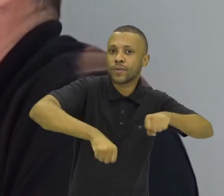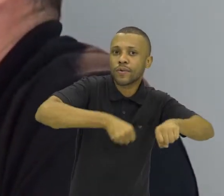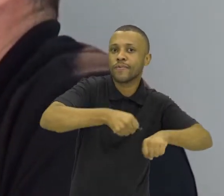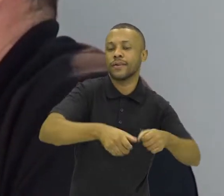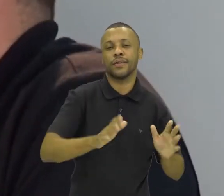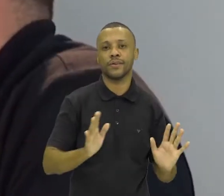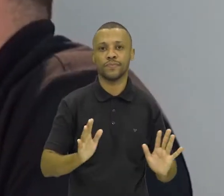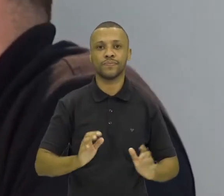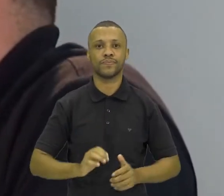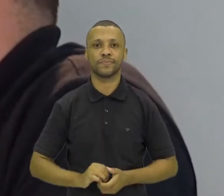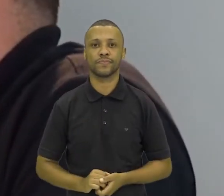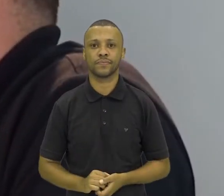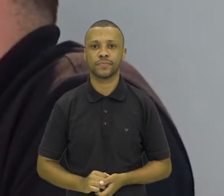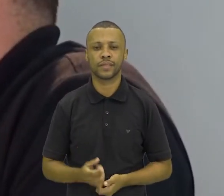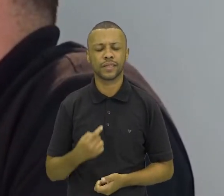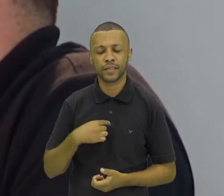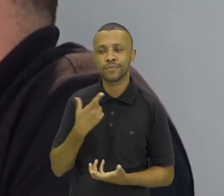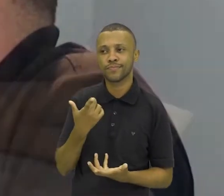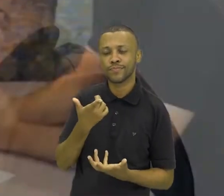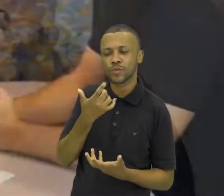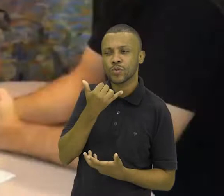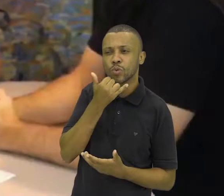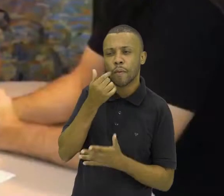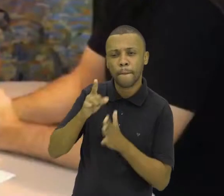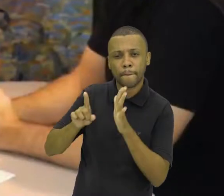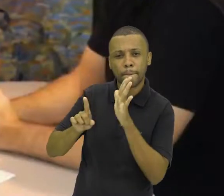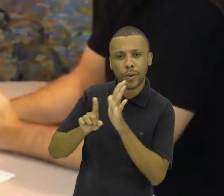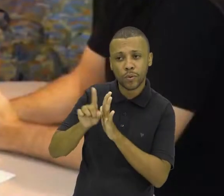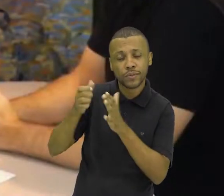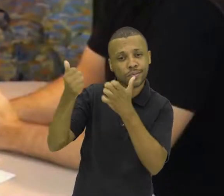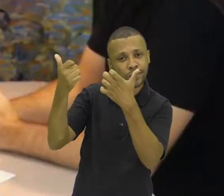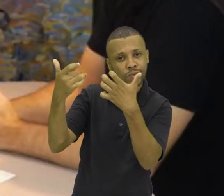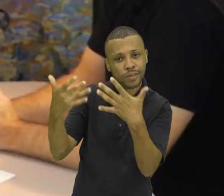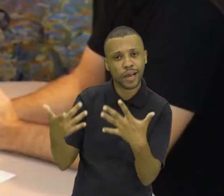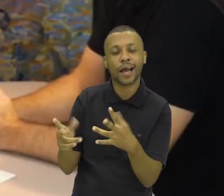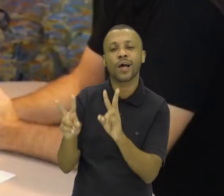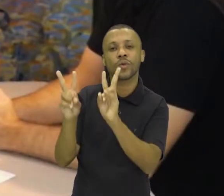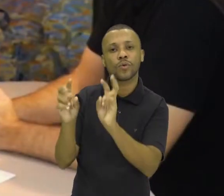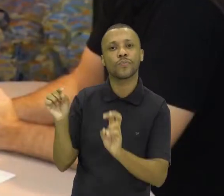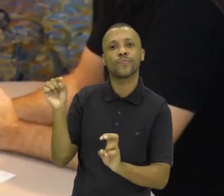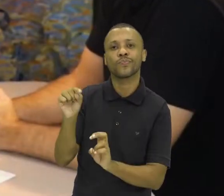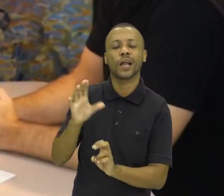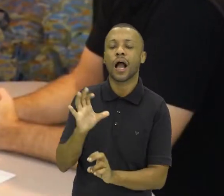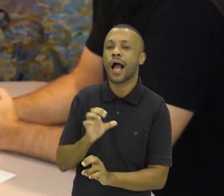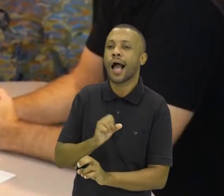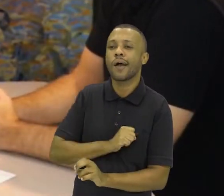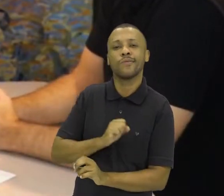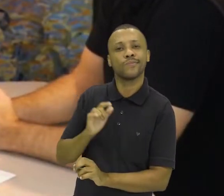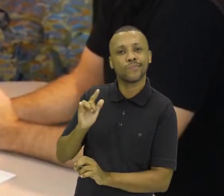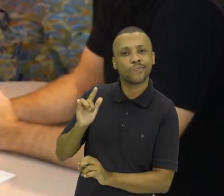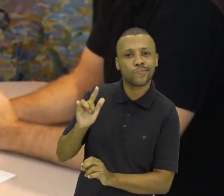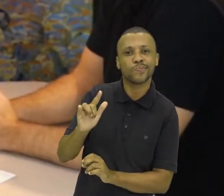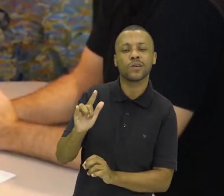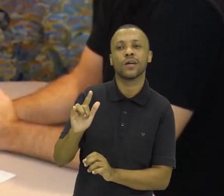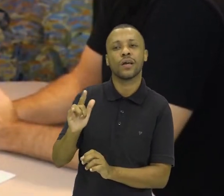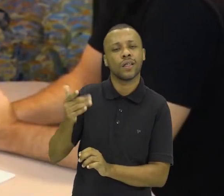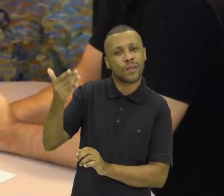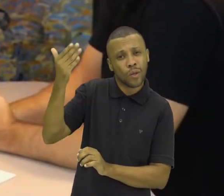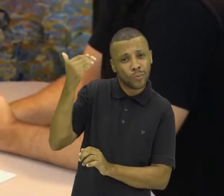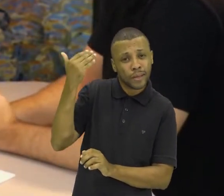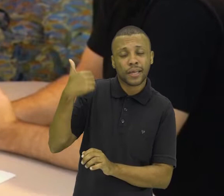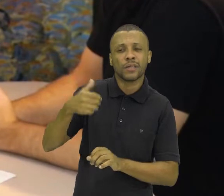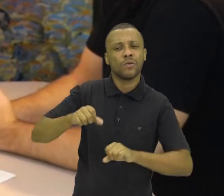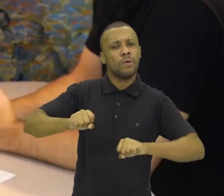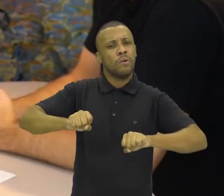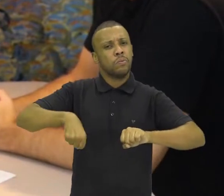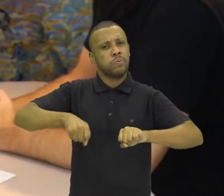que acabou. interagir com o trânsito. E aí, E eu me senti no direito de falar, e no dever de falar isso para você, porque eu andei muito já de